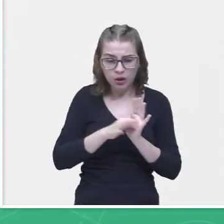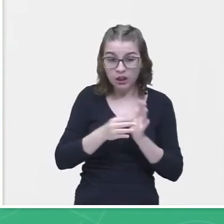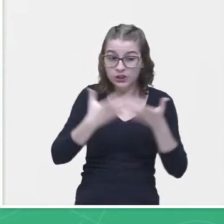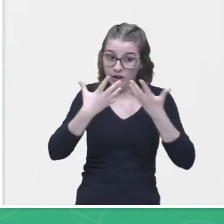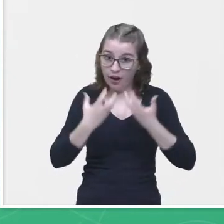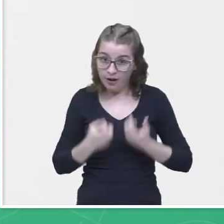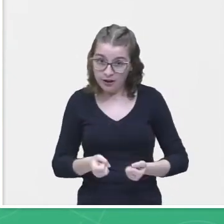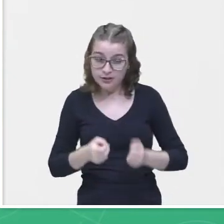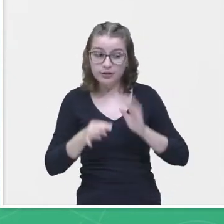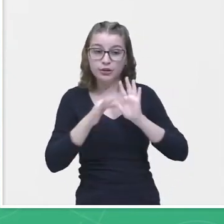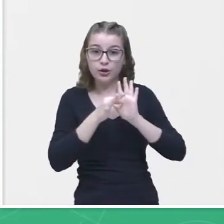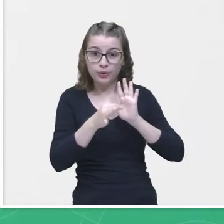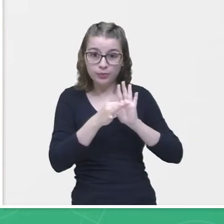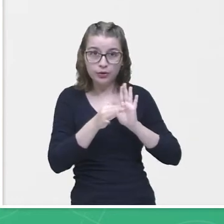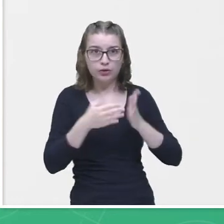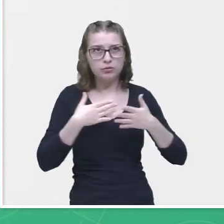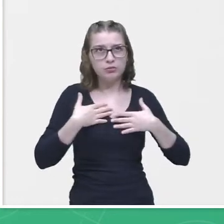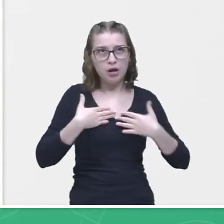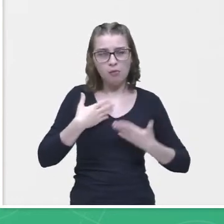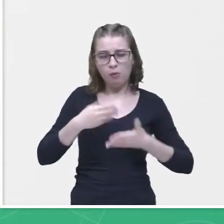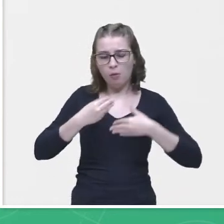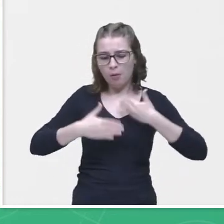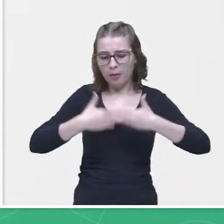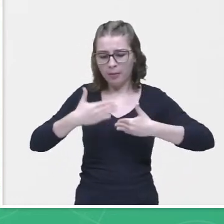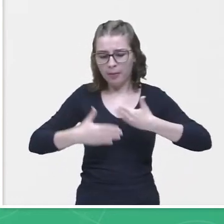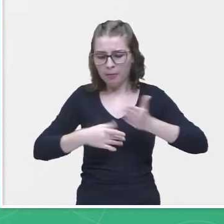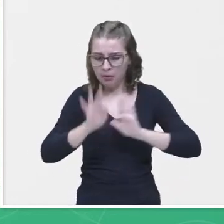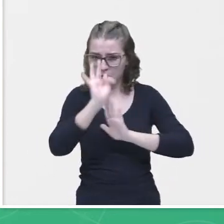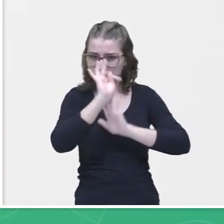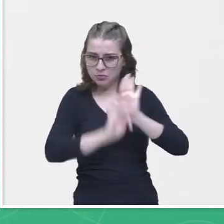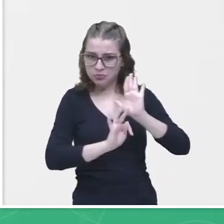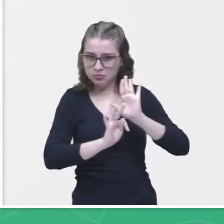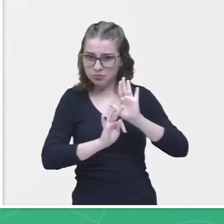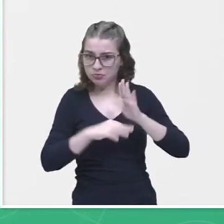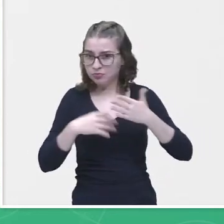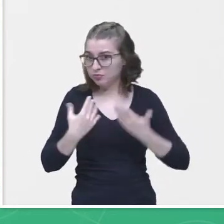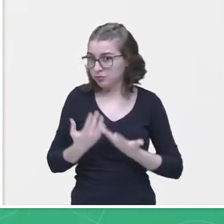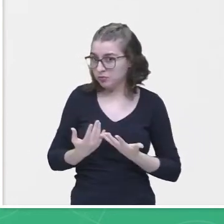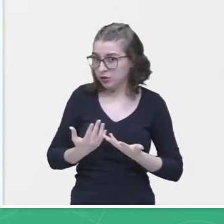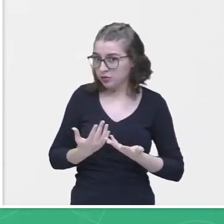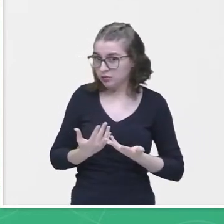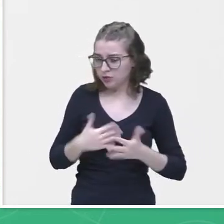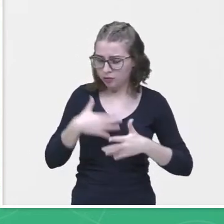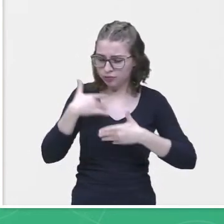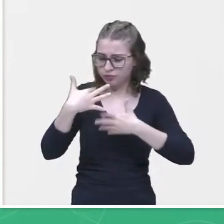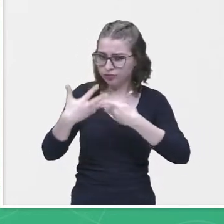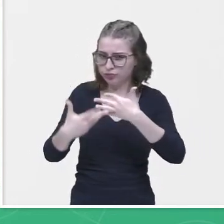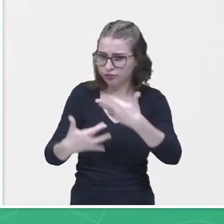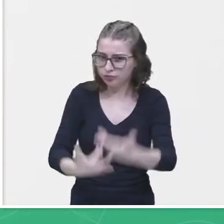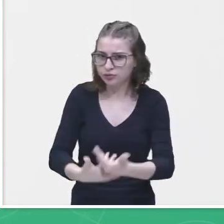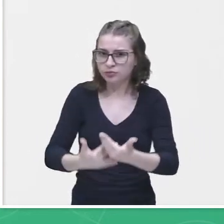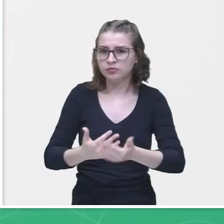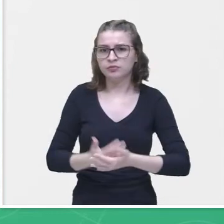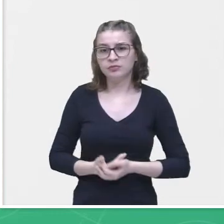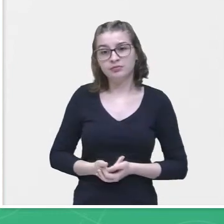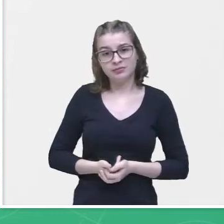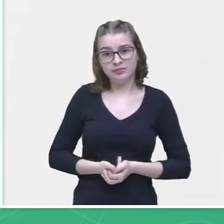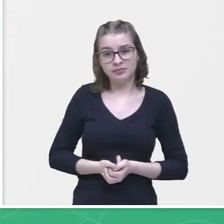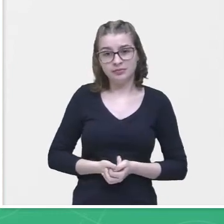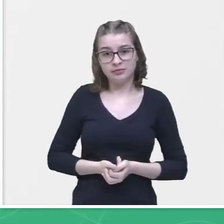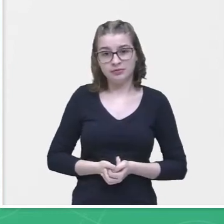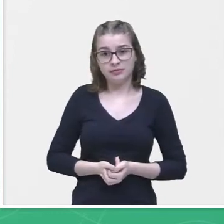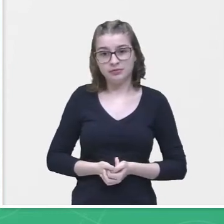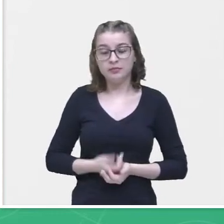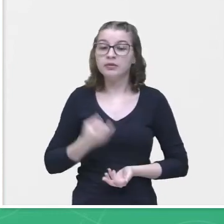e construir o seu texto de opinião na vida, olha que quanta coisa rica. E é importante